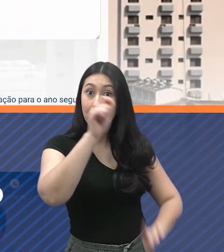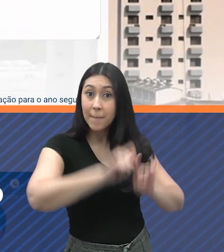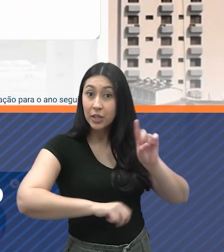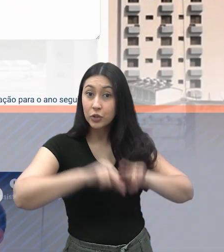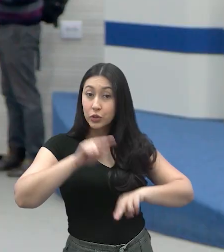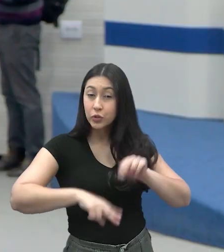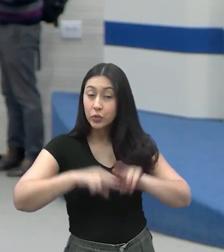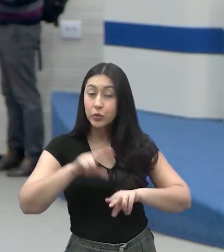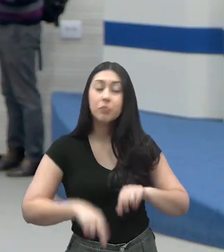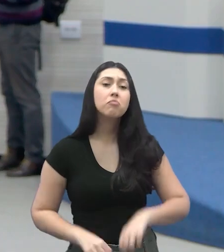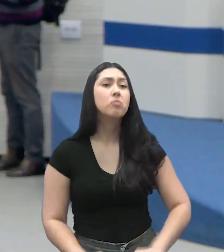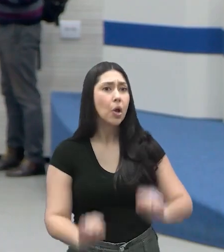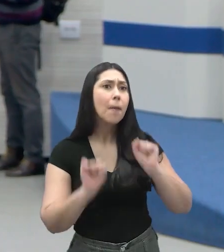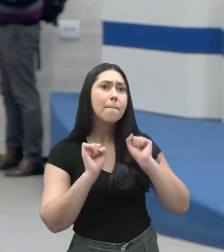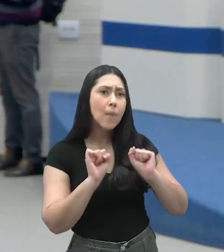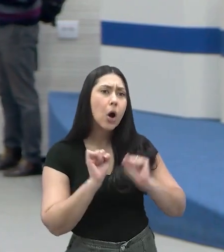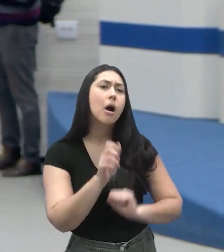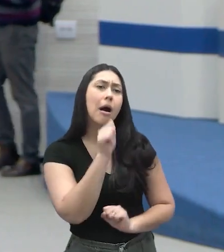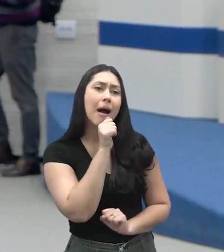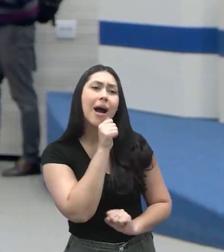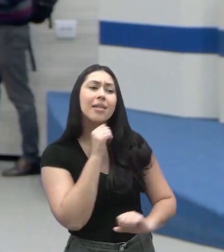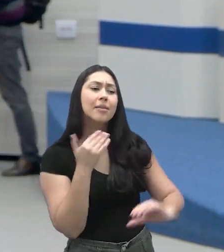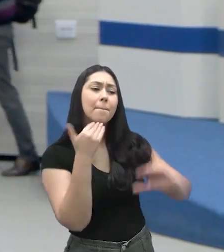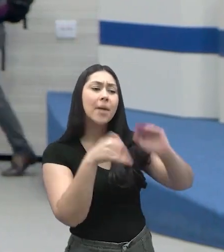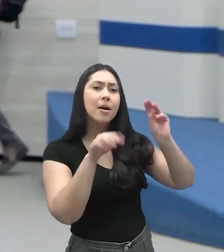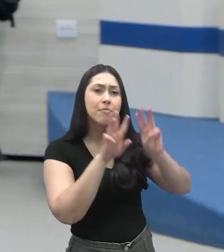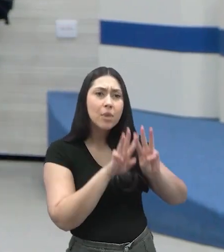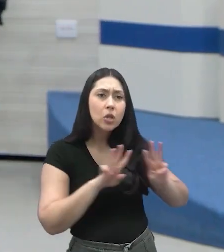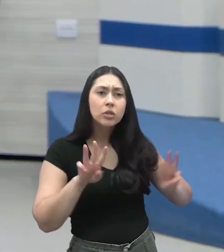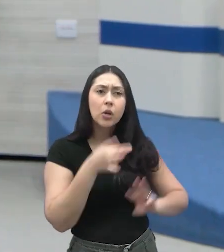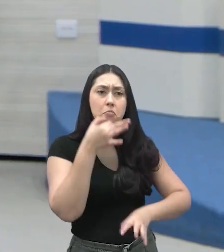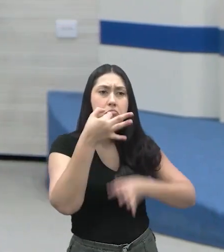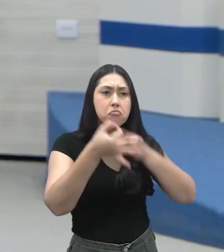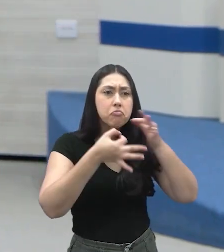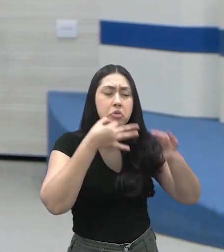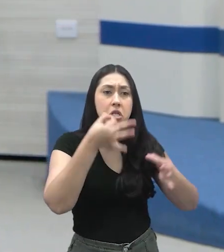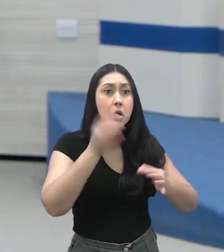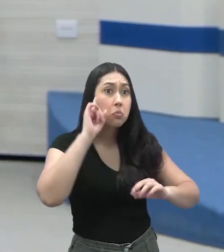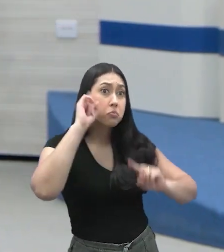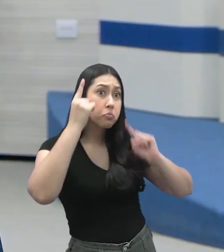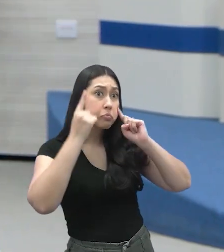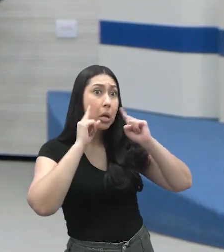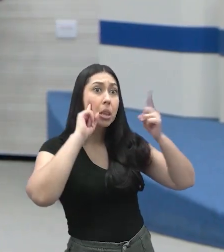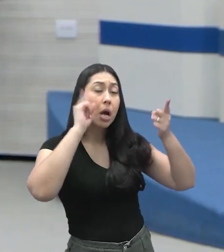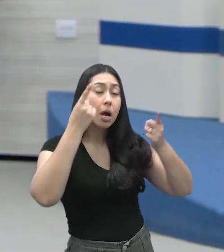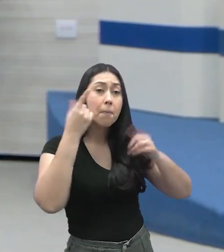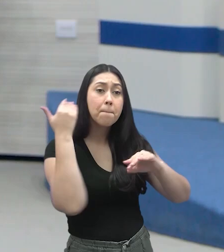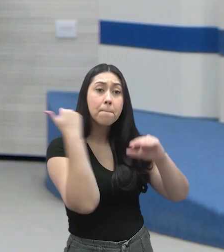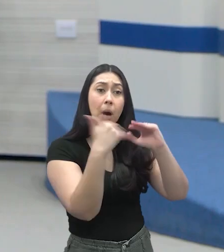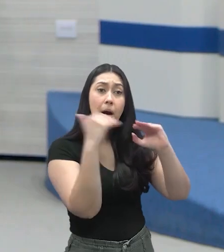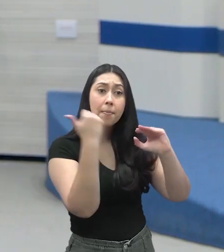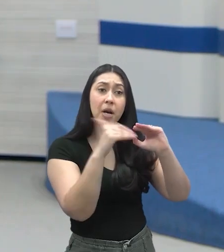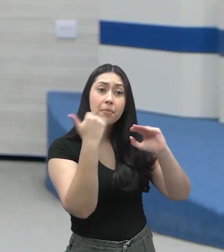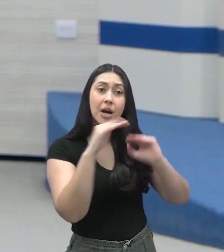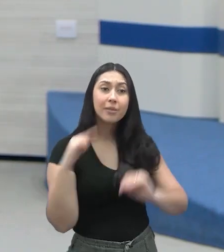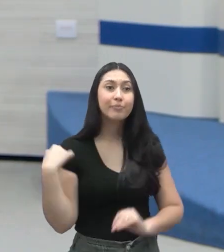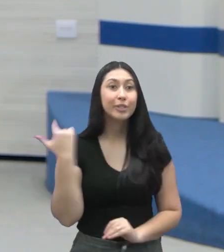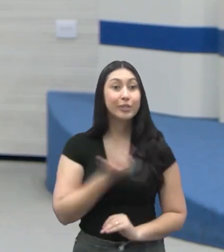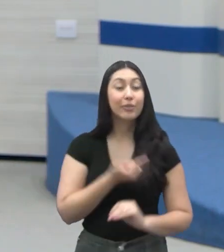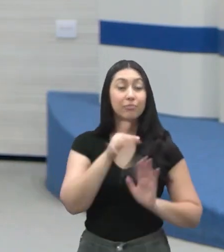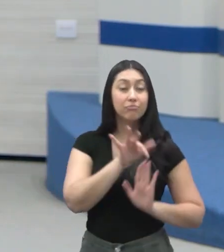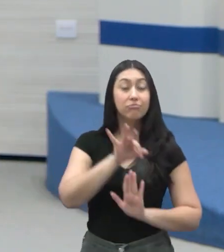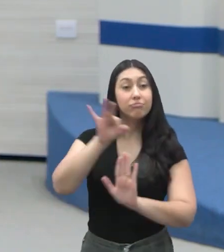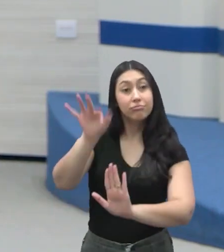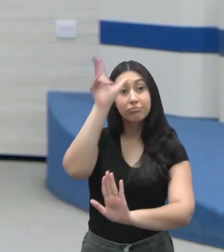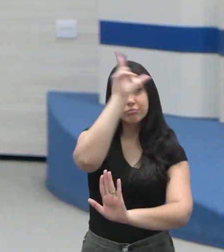6 de junho. Ainda pode fazer aqui pelo site da Câmara Municipal suas sugestões e suas ideias para que podemos